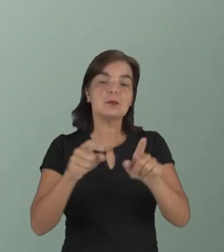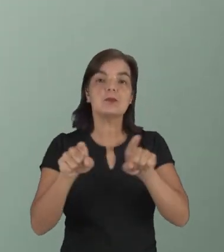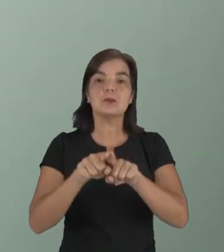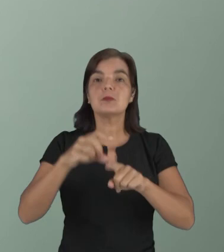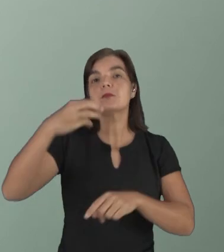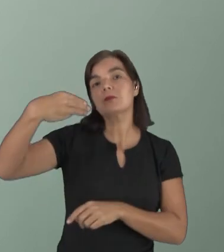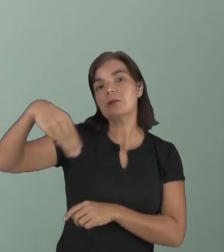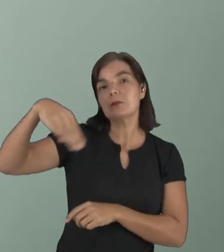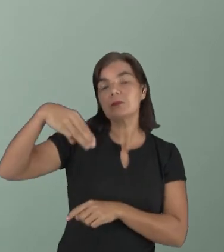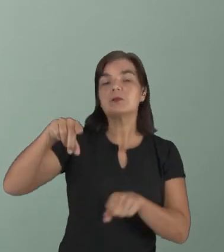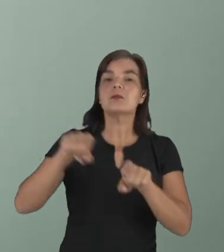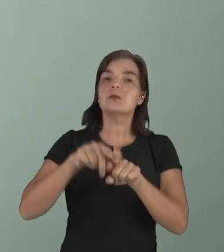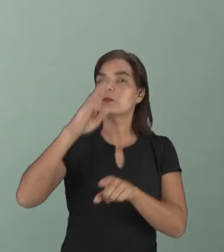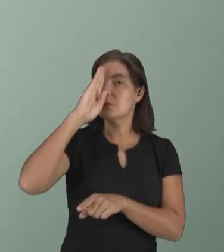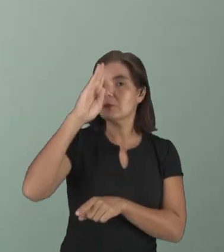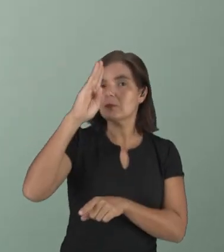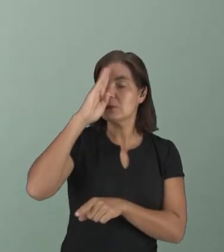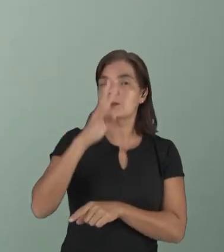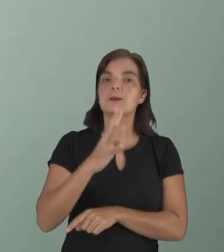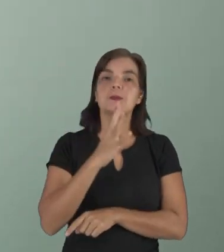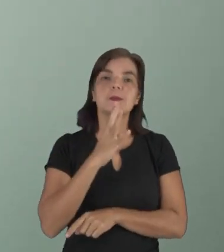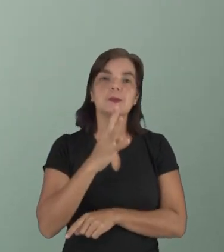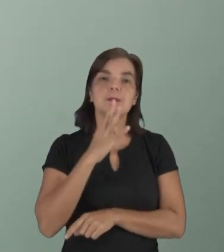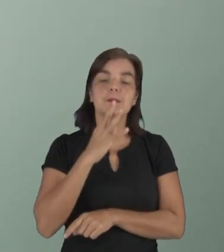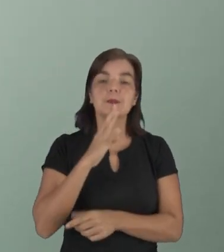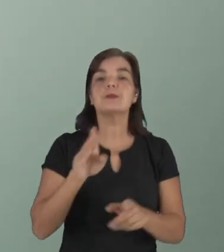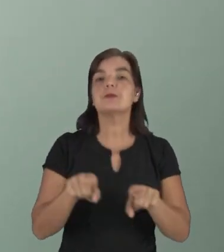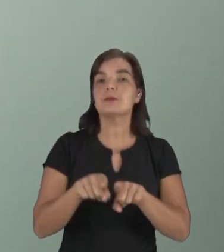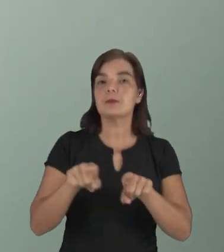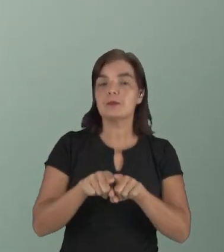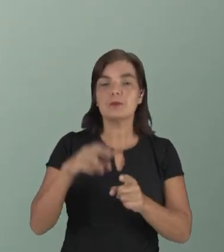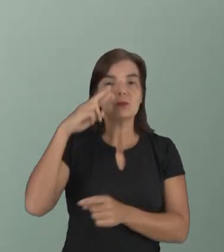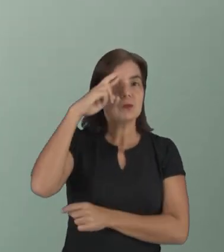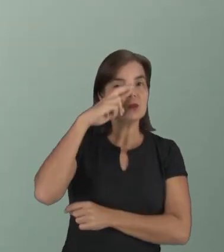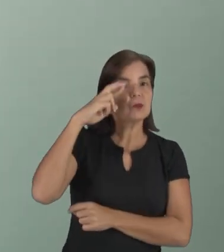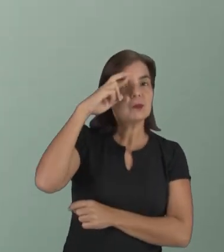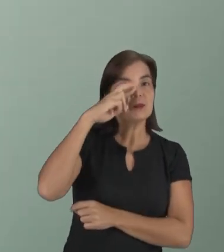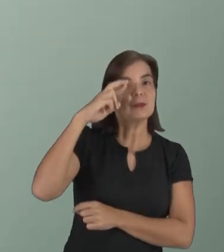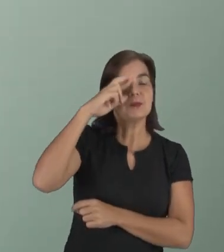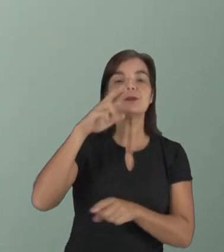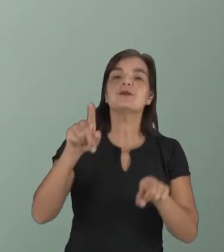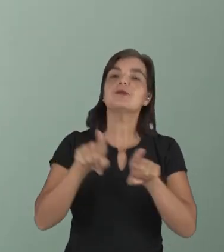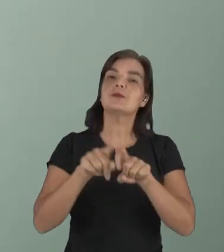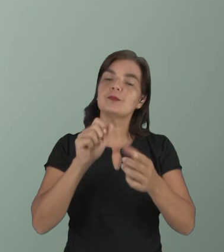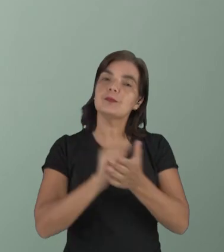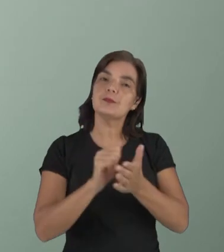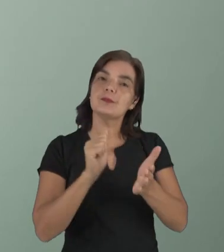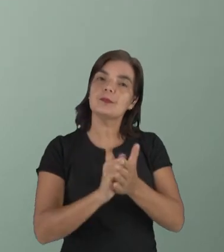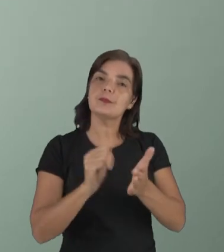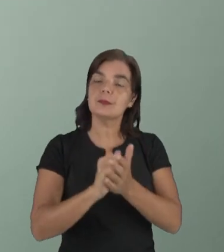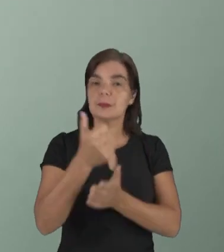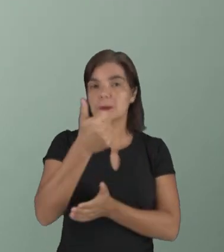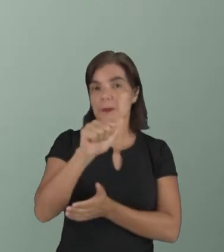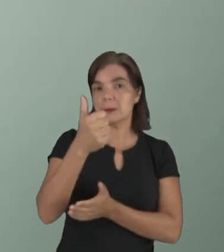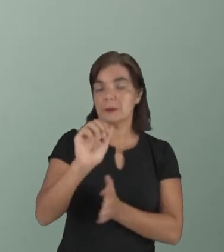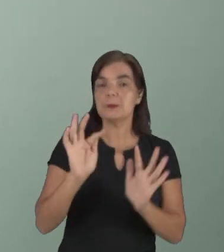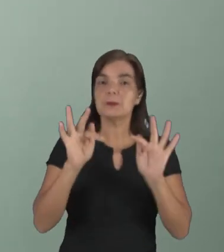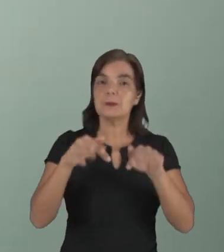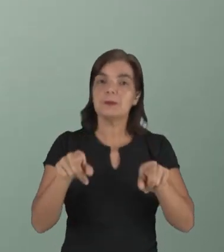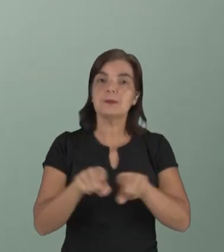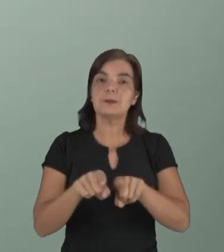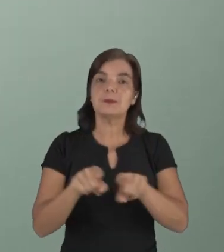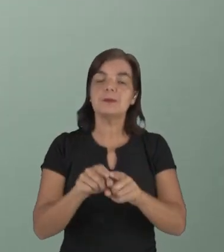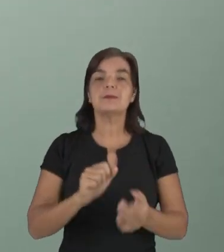conhecimento matemático e principalmente o conhecimento empírico baseado em observação, registro, análise e